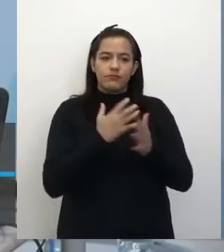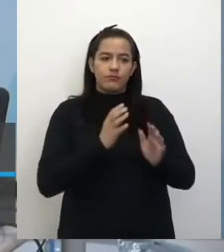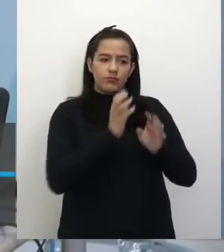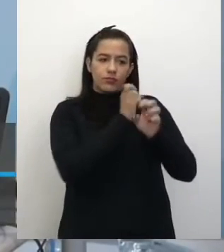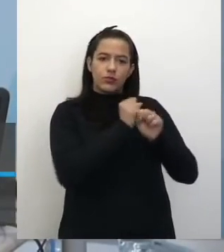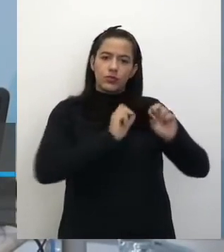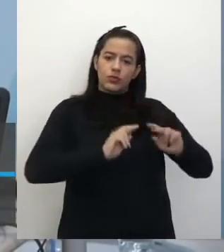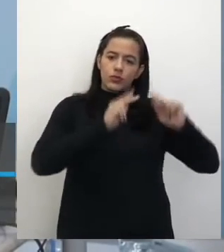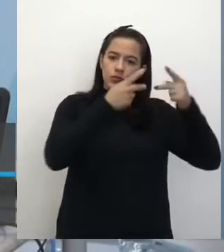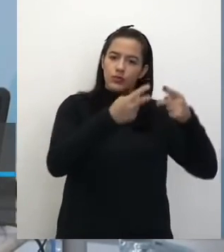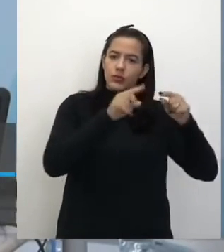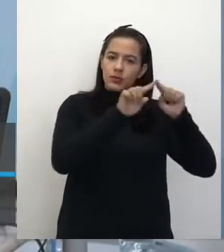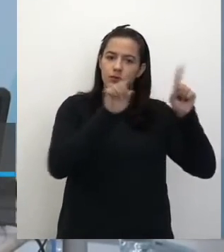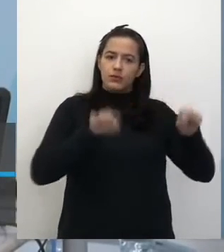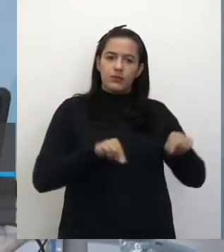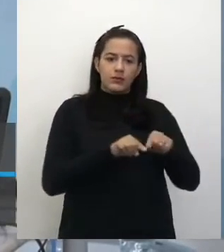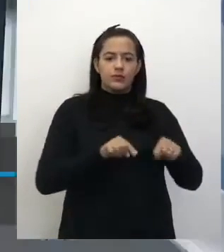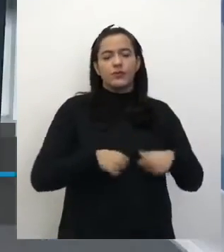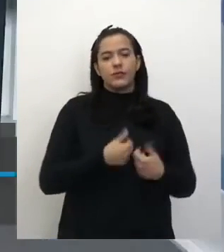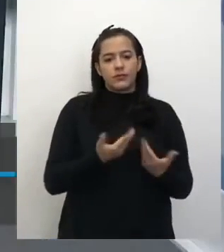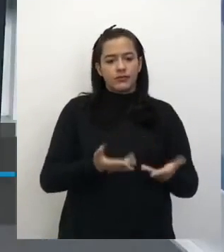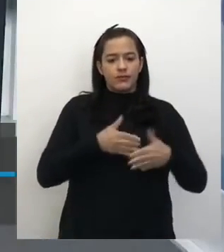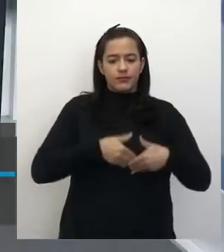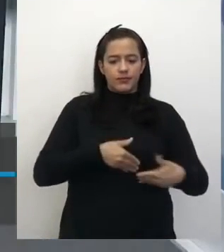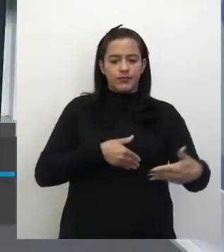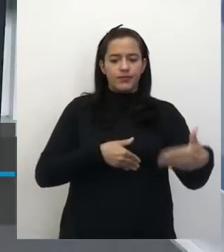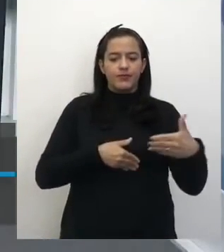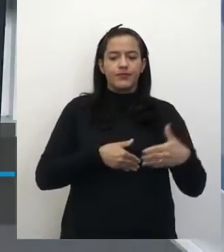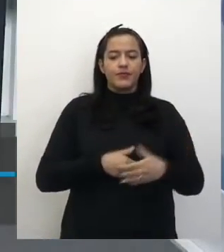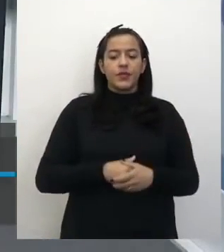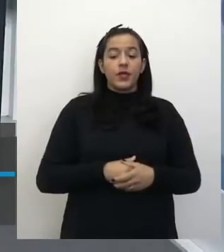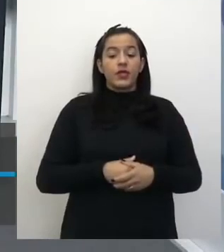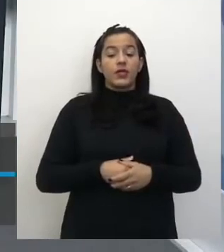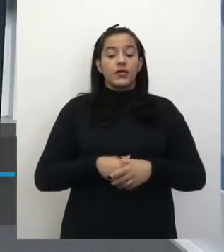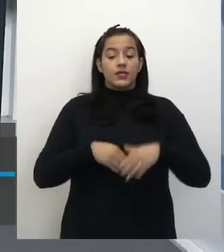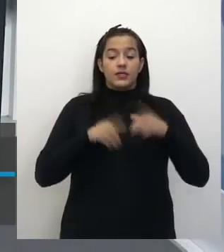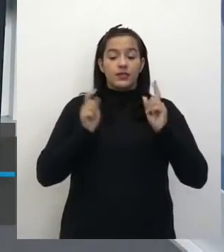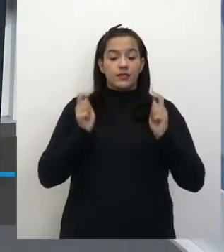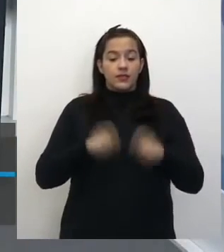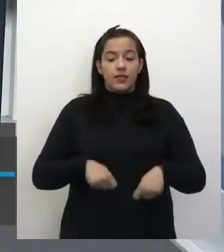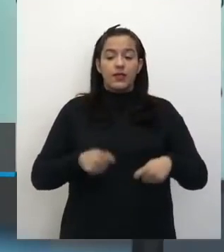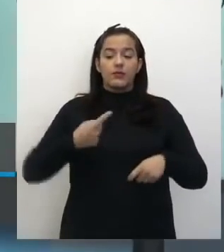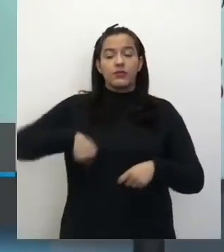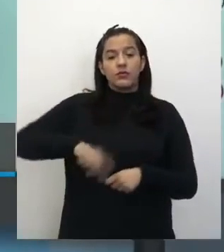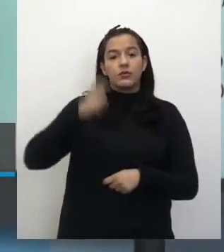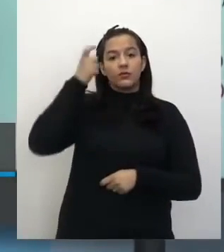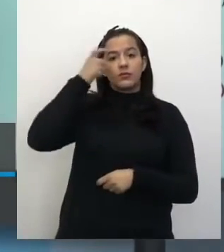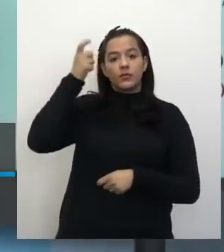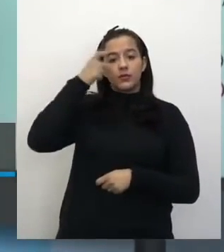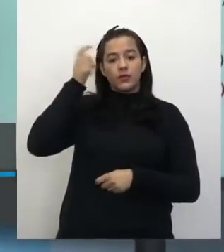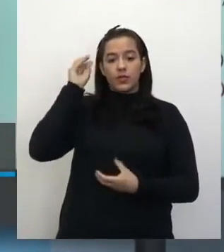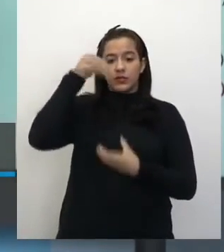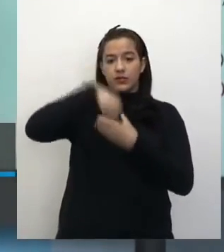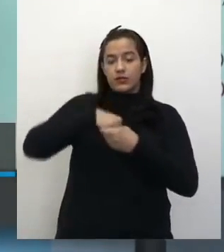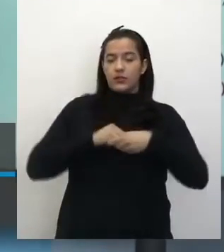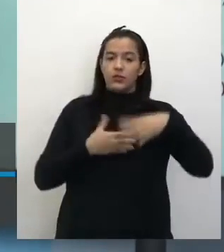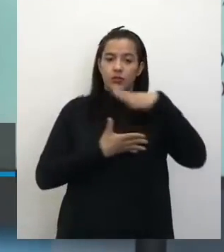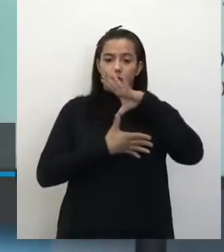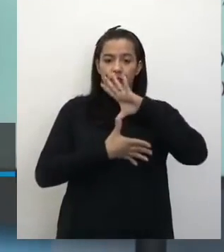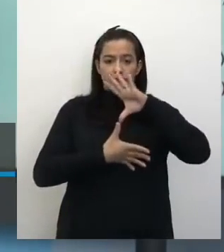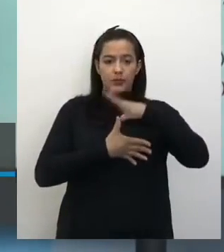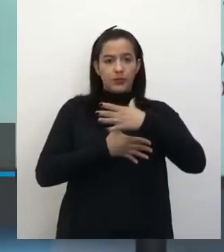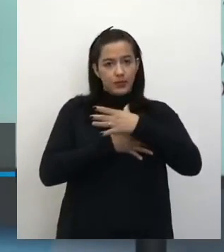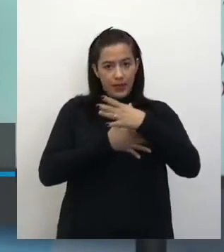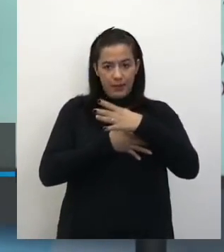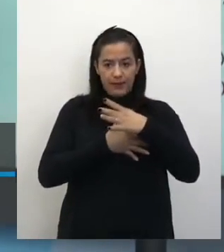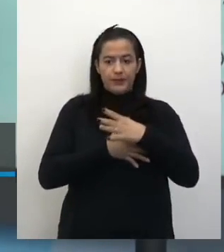Sim. cúbicos e assim por diante. Né? Exatamente. Até daria para a gente pensar numa ideia assim, superfície, dentro do mapa, por exemplo. Tá certo? Então,